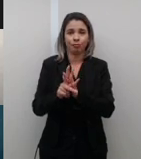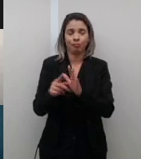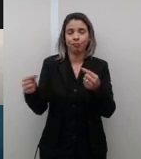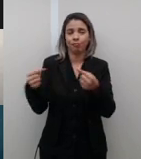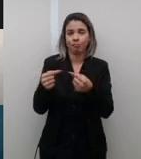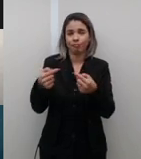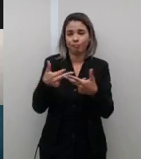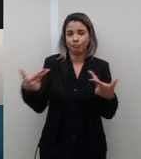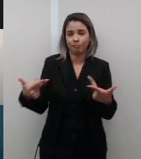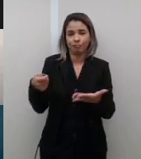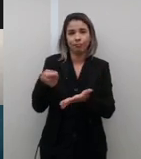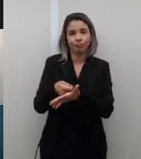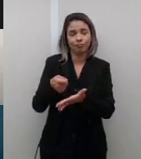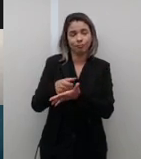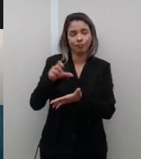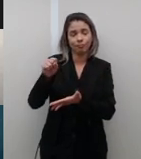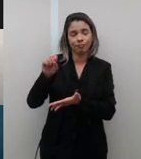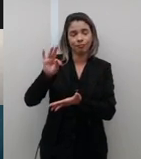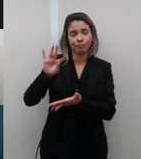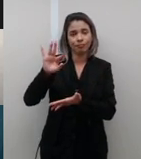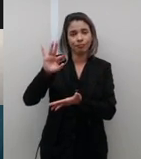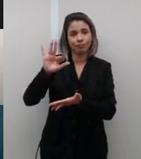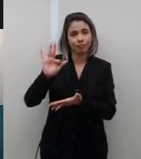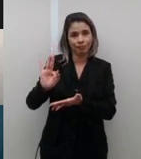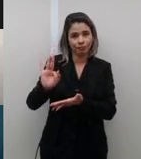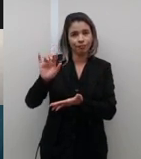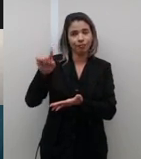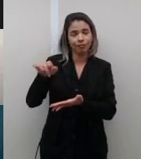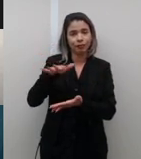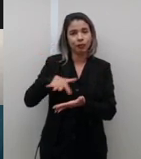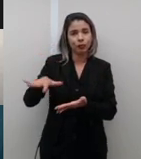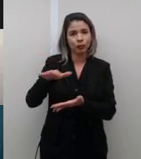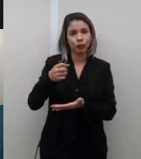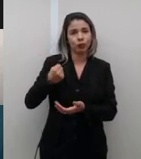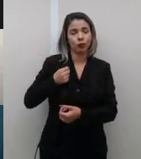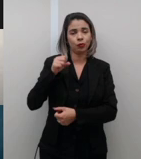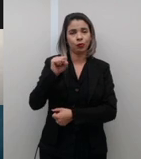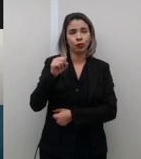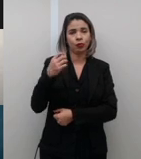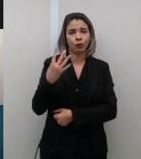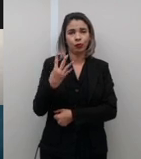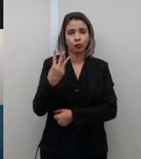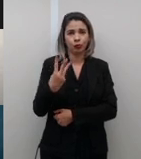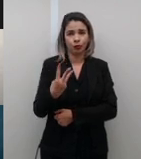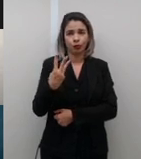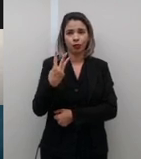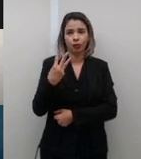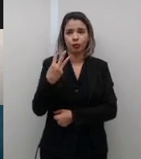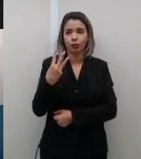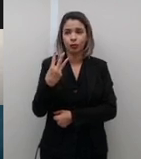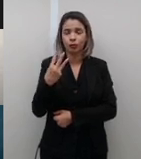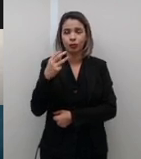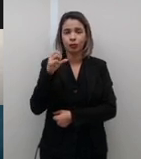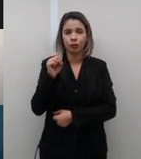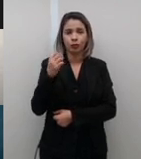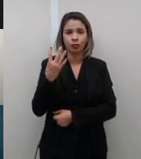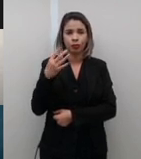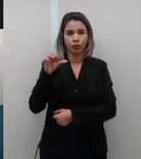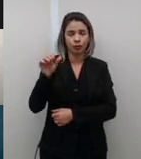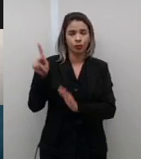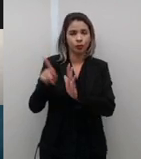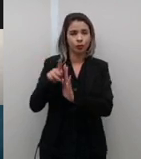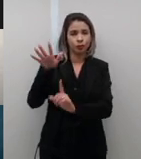Supremo Tribunal Federal no julgamento do ARE número 843-1989 do Paraná, sob o rito da repercussão geral, que é o